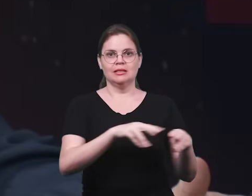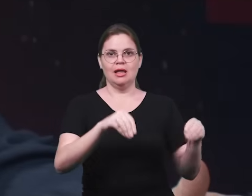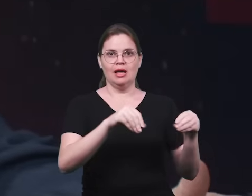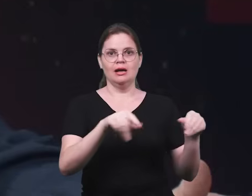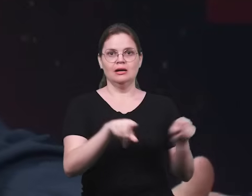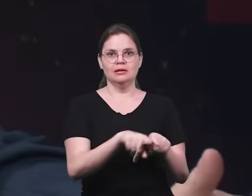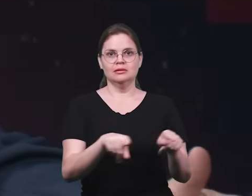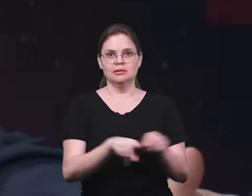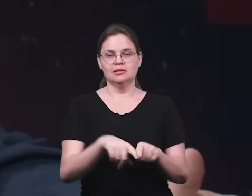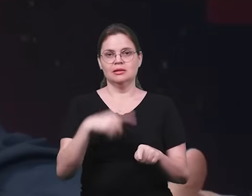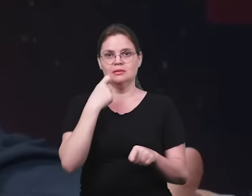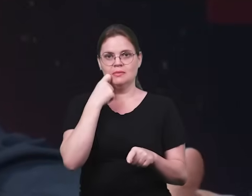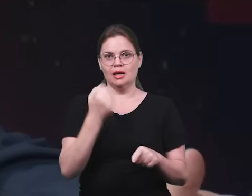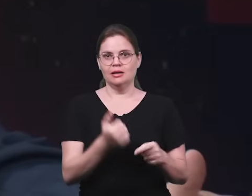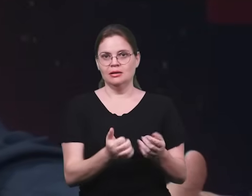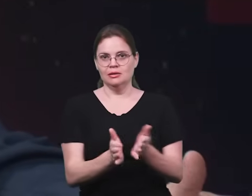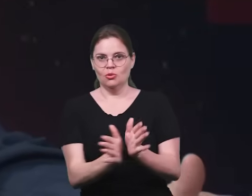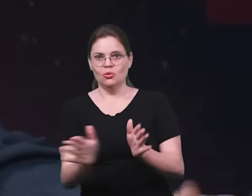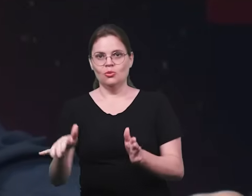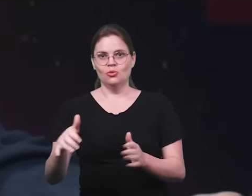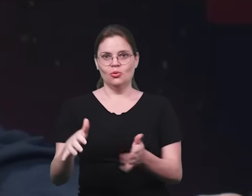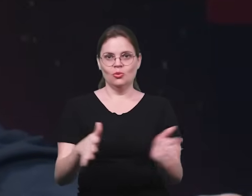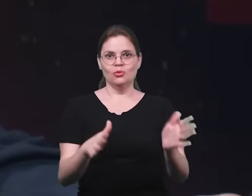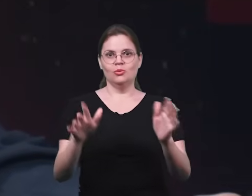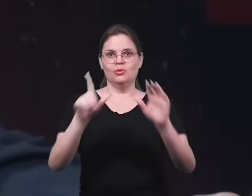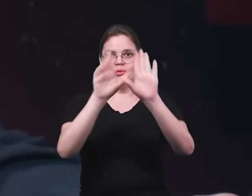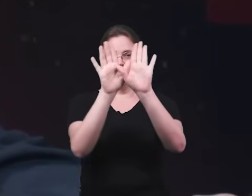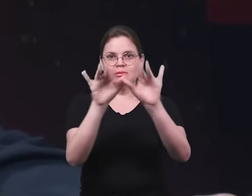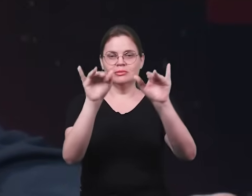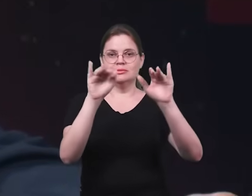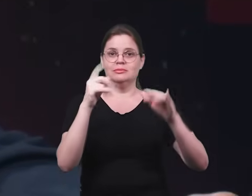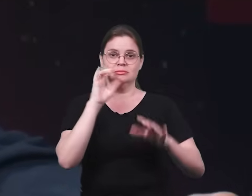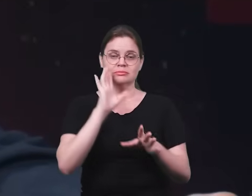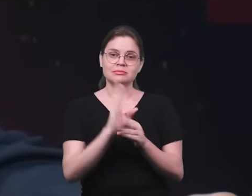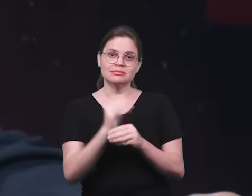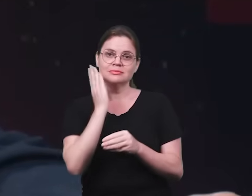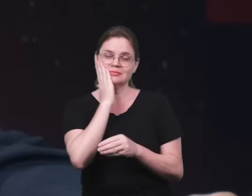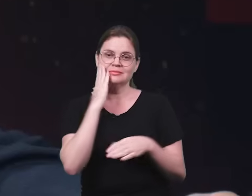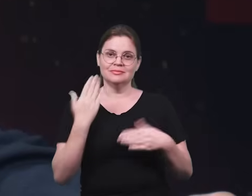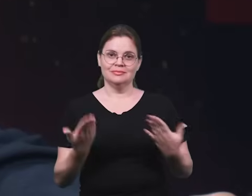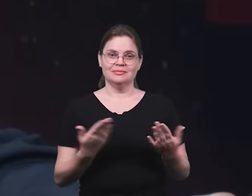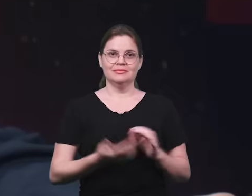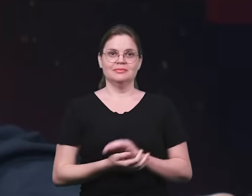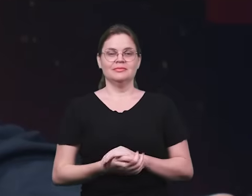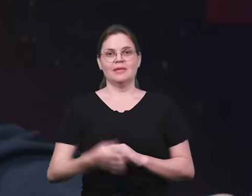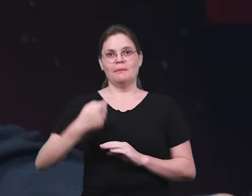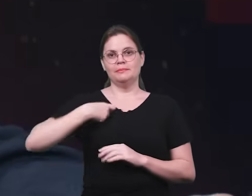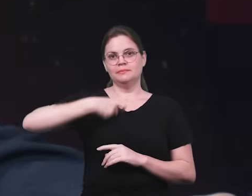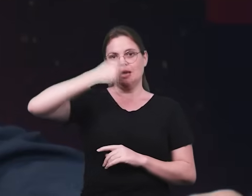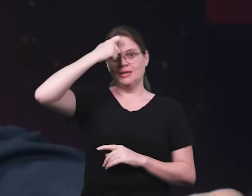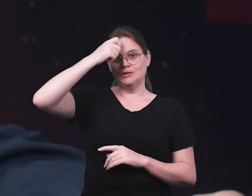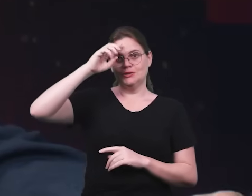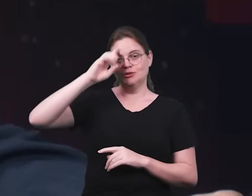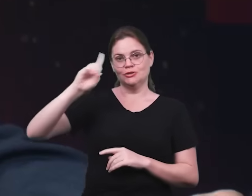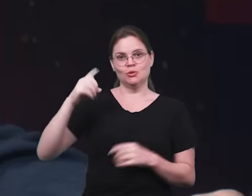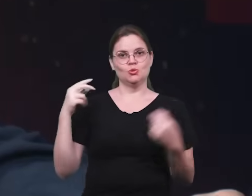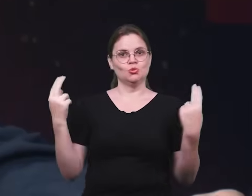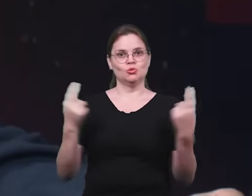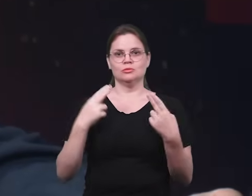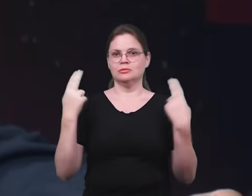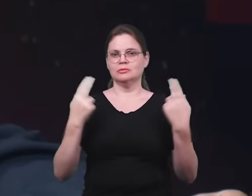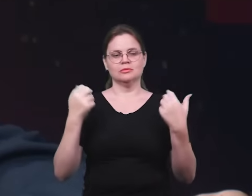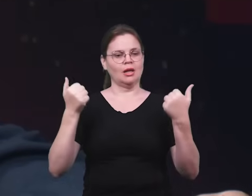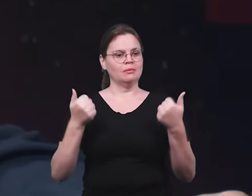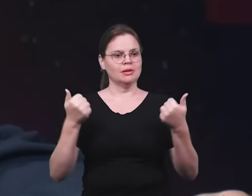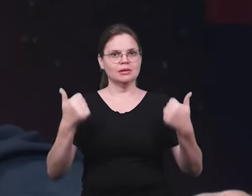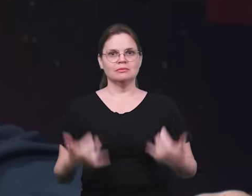os aquáticos quanto os terrestres. Isso. E você vê que a mente de Deus é uma coisa assim que é inexplicável